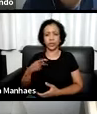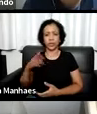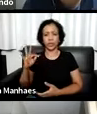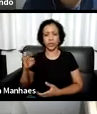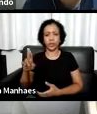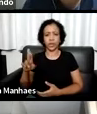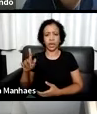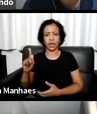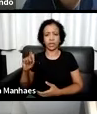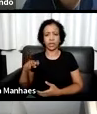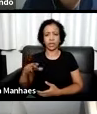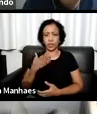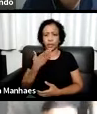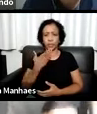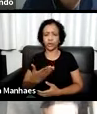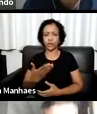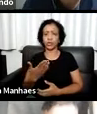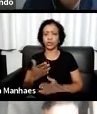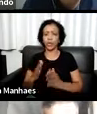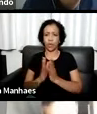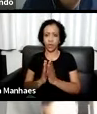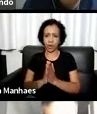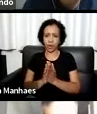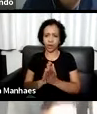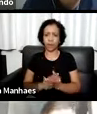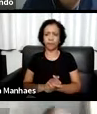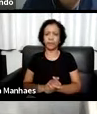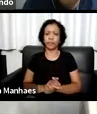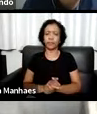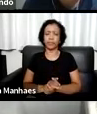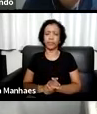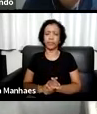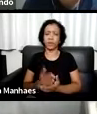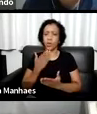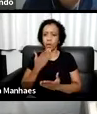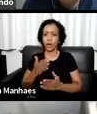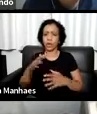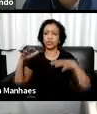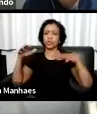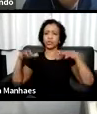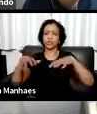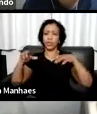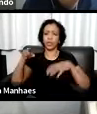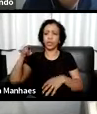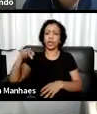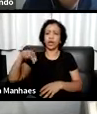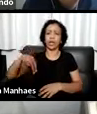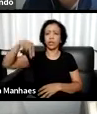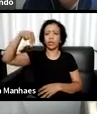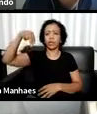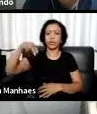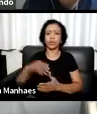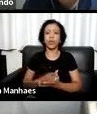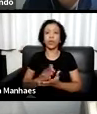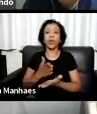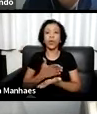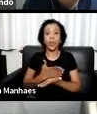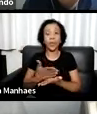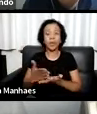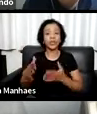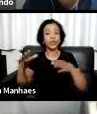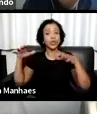havia feito um pedido de oração, orar por chuvas para o Nordeste. E aí começou a chover muito